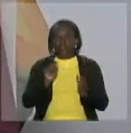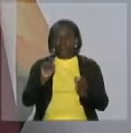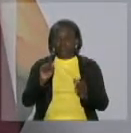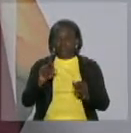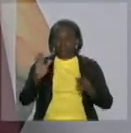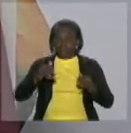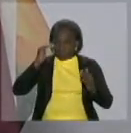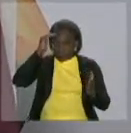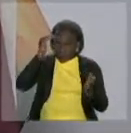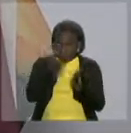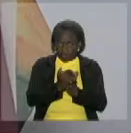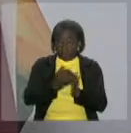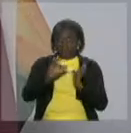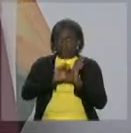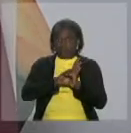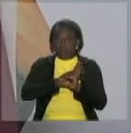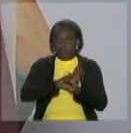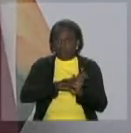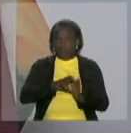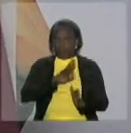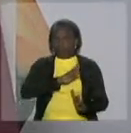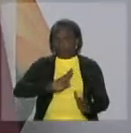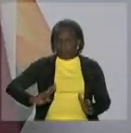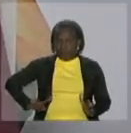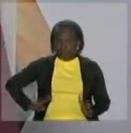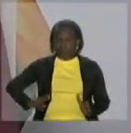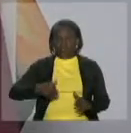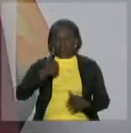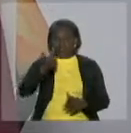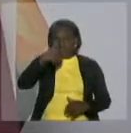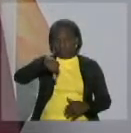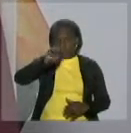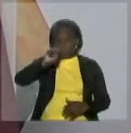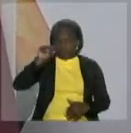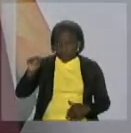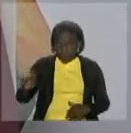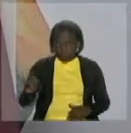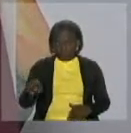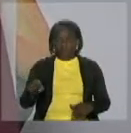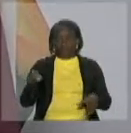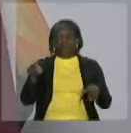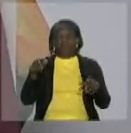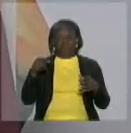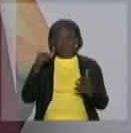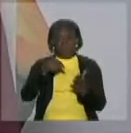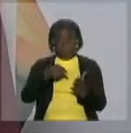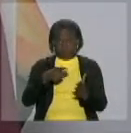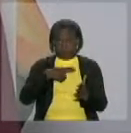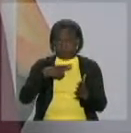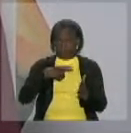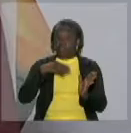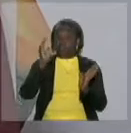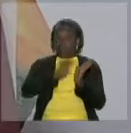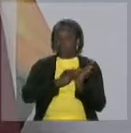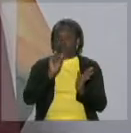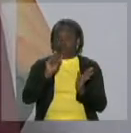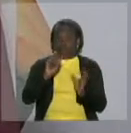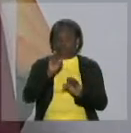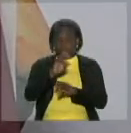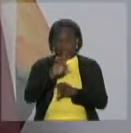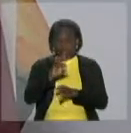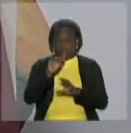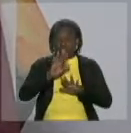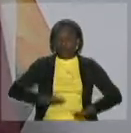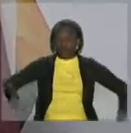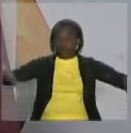ao cumprimento dos ideais da Constituição da República de 1988, e nele está inscrito